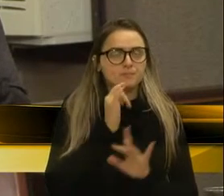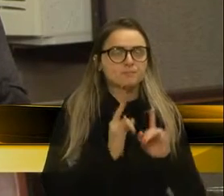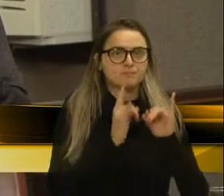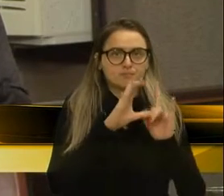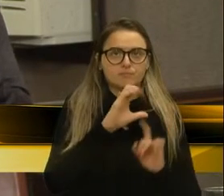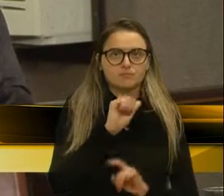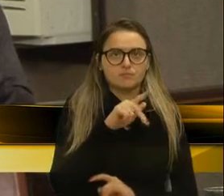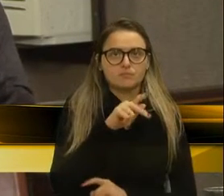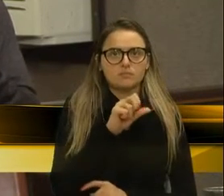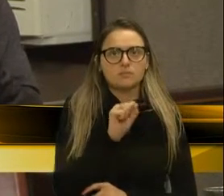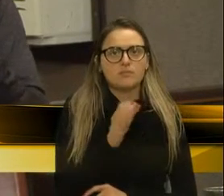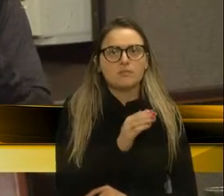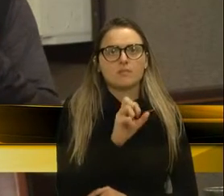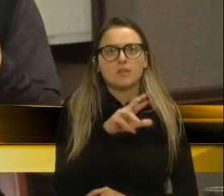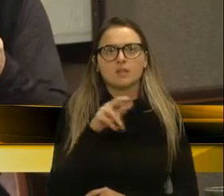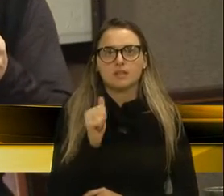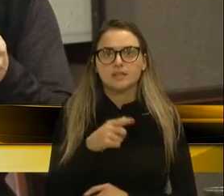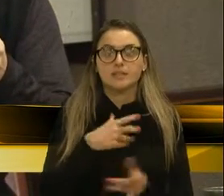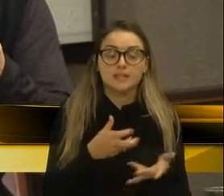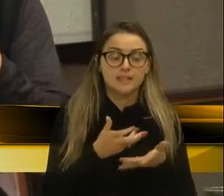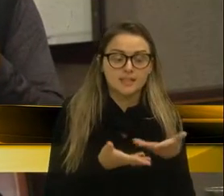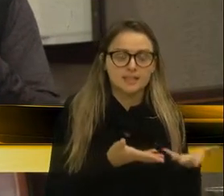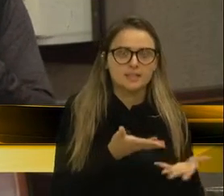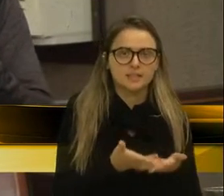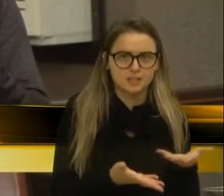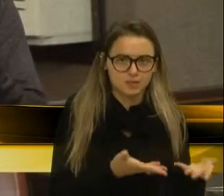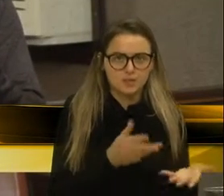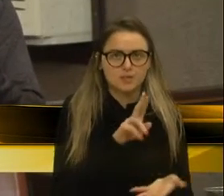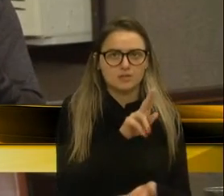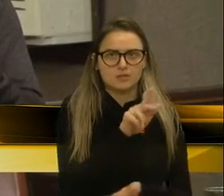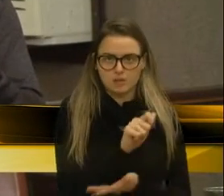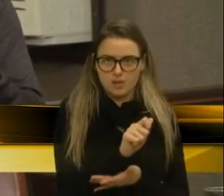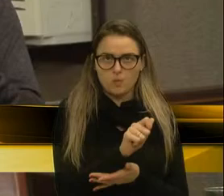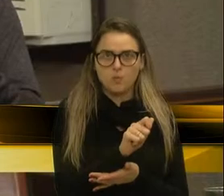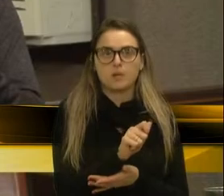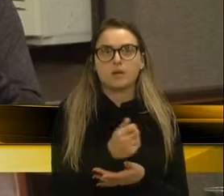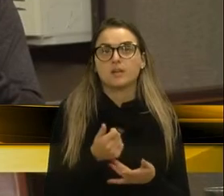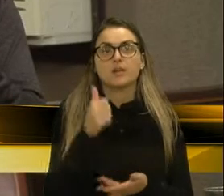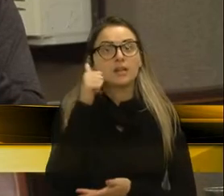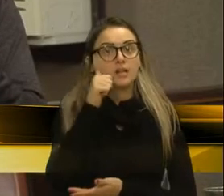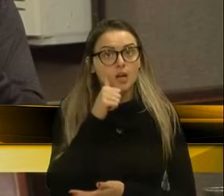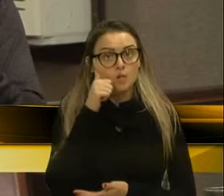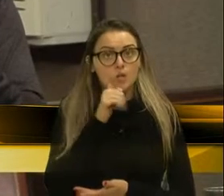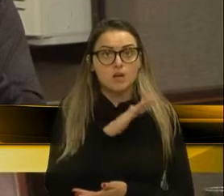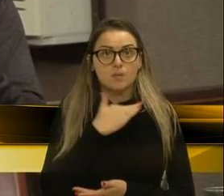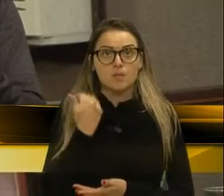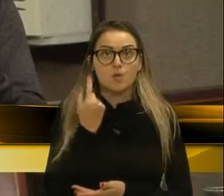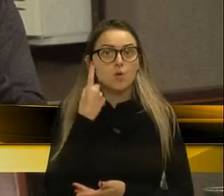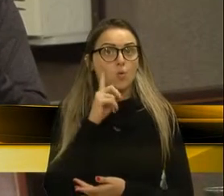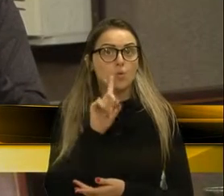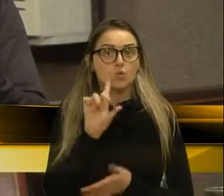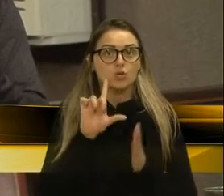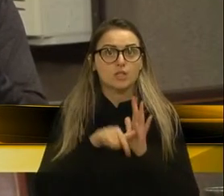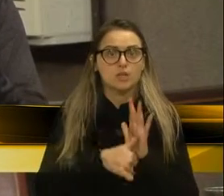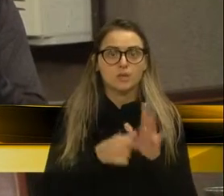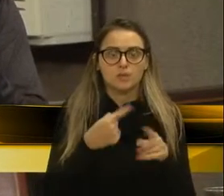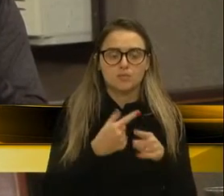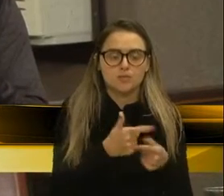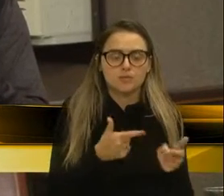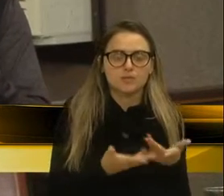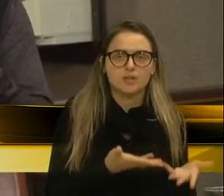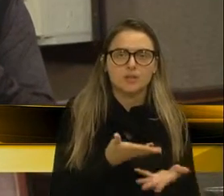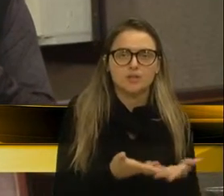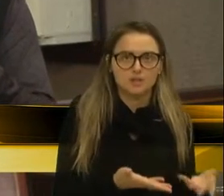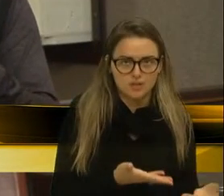me relatou que ela buscou atendimento na UPA e a mulher veio a óbito um dia depois porque teve negligência no